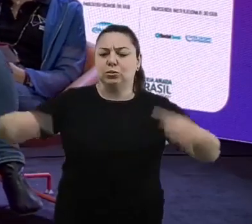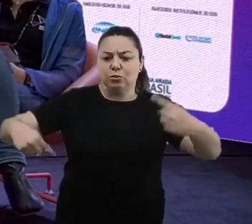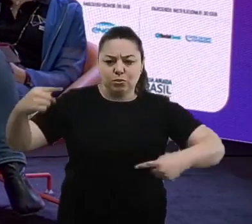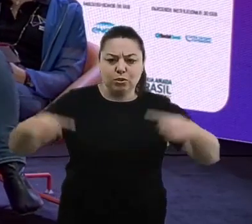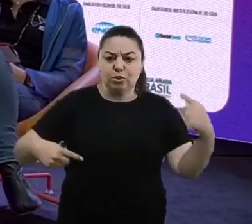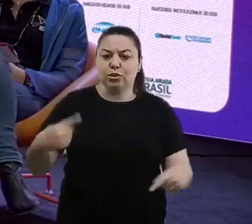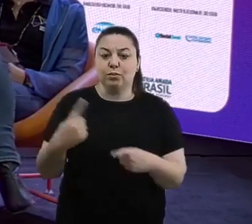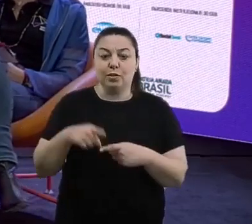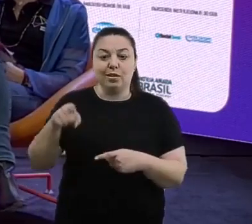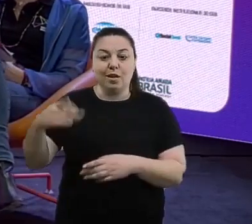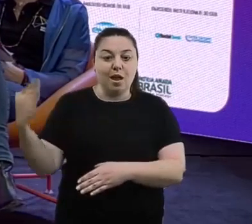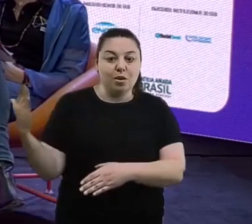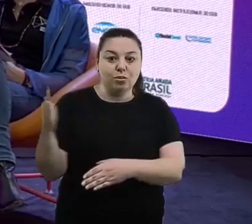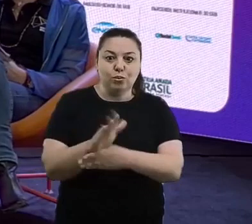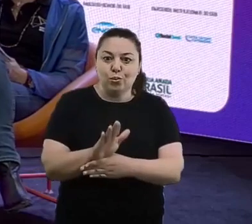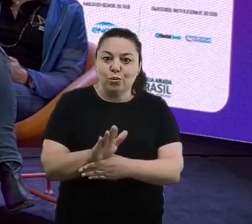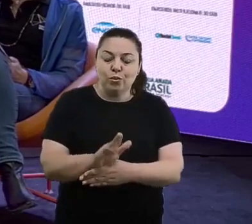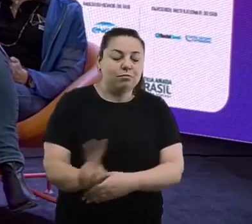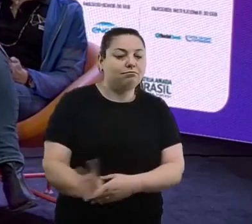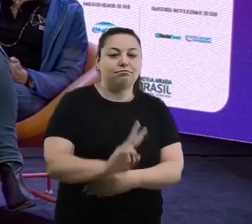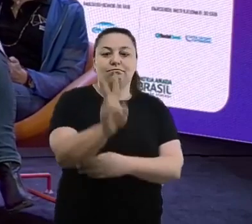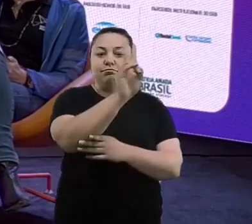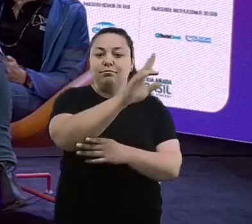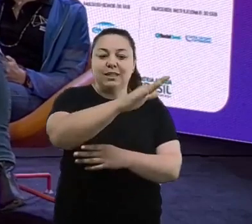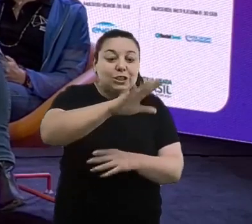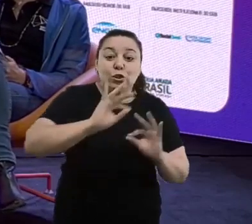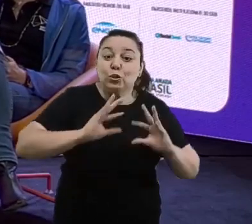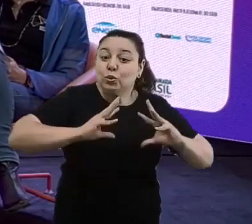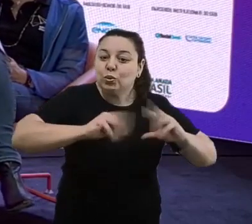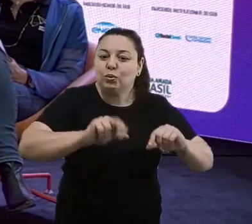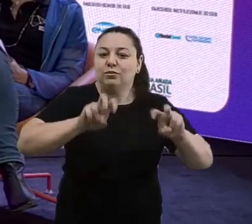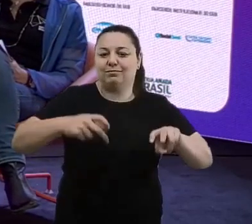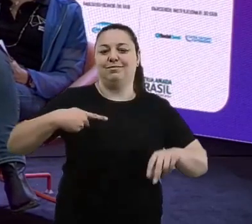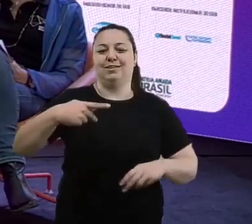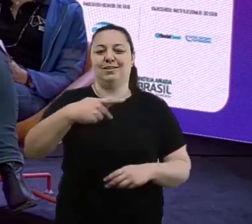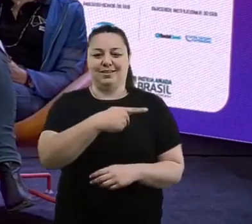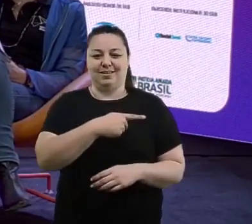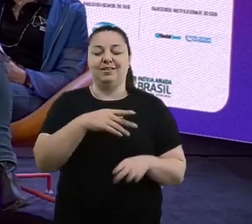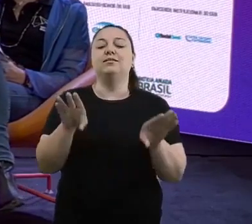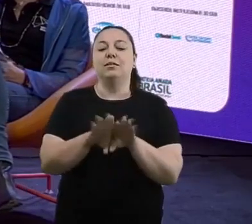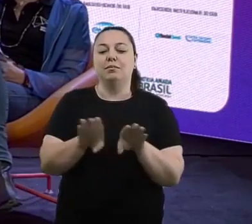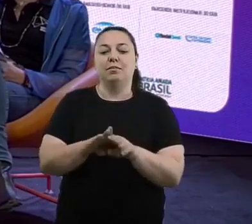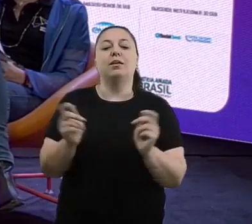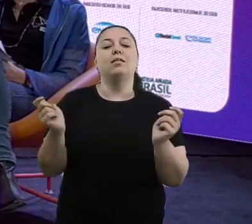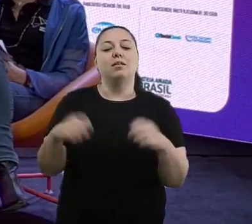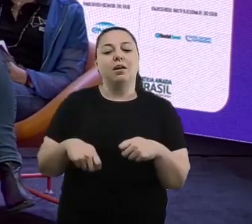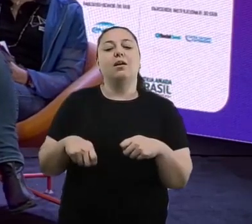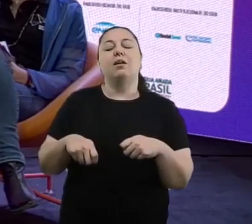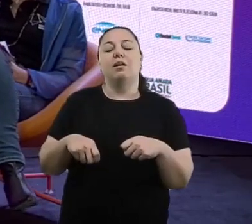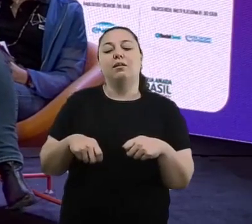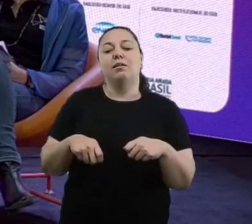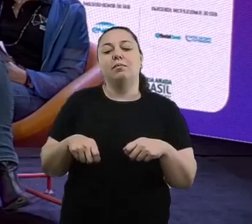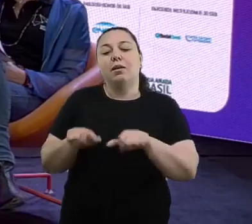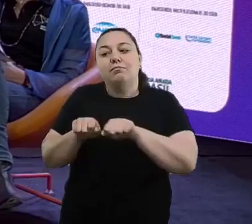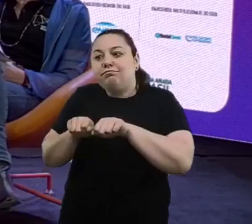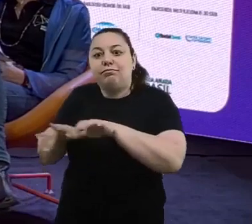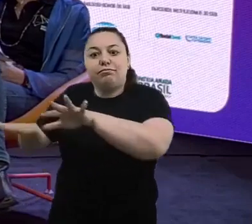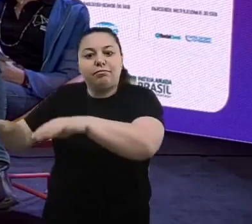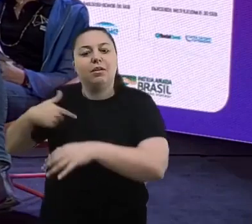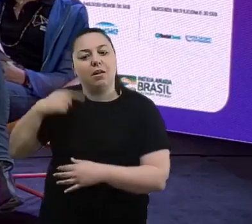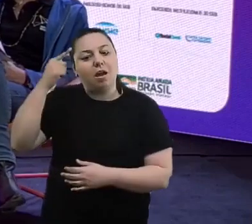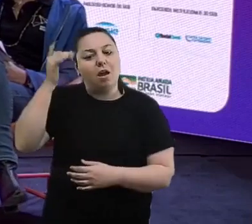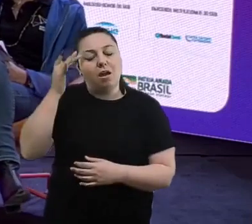agora para a cadeia de bovinos, nós vamos começar a transpor ela para outras cadeias de aves e suínos, onde a gente também detém uma base de dados muito bem estruturada